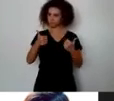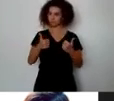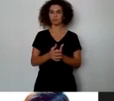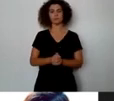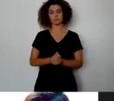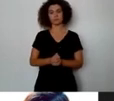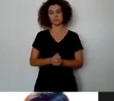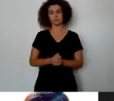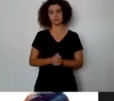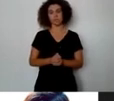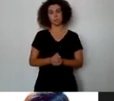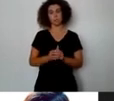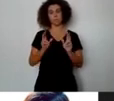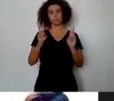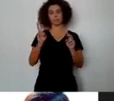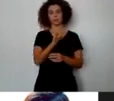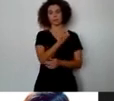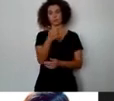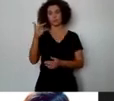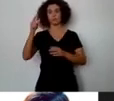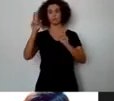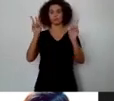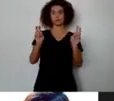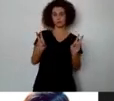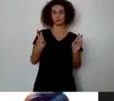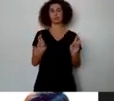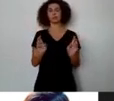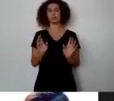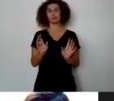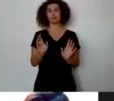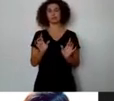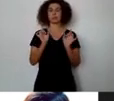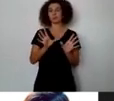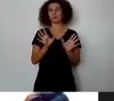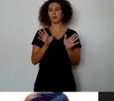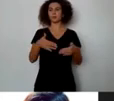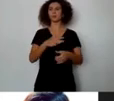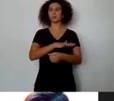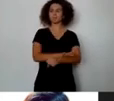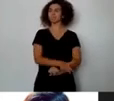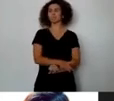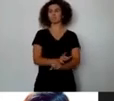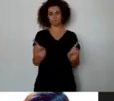para falar de outros assuntos, né? Que não sejam só a questão racial.